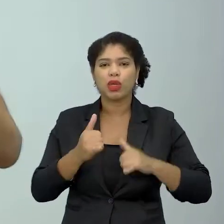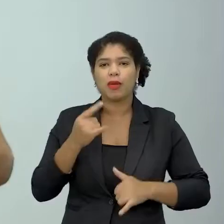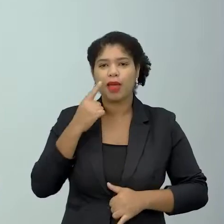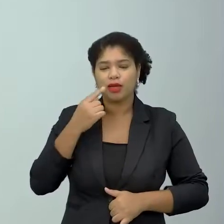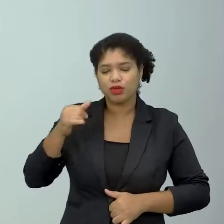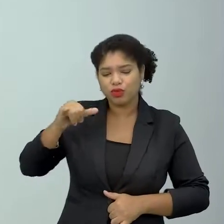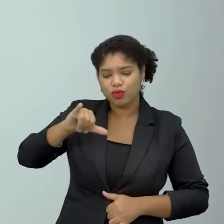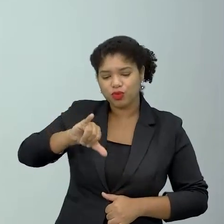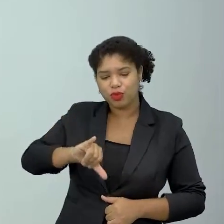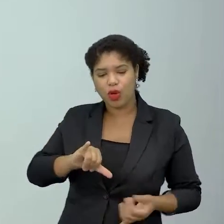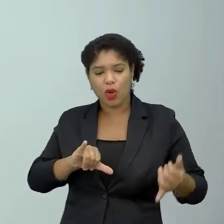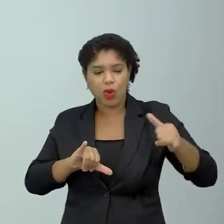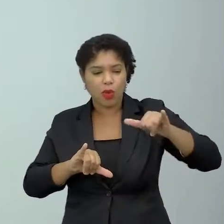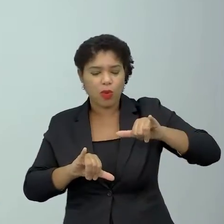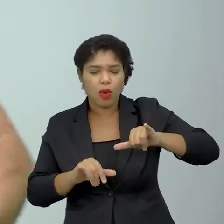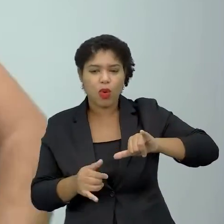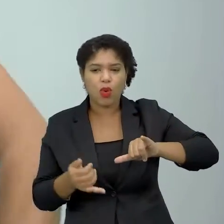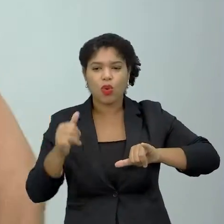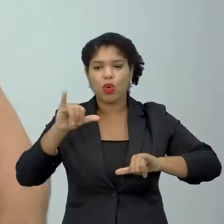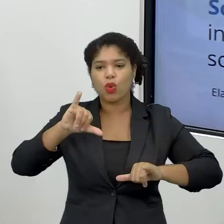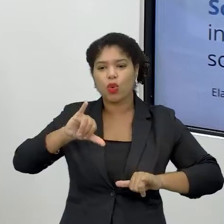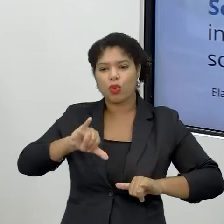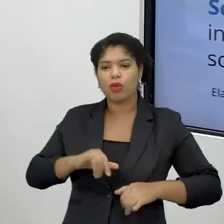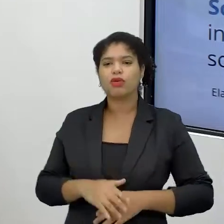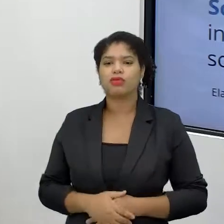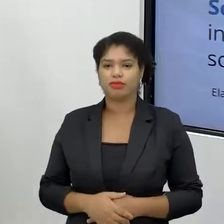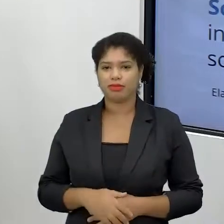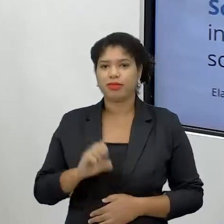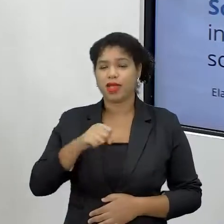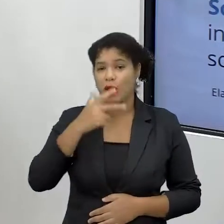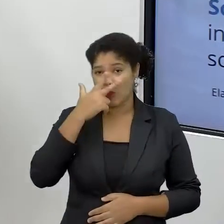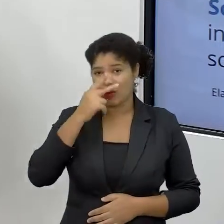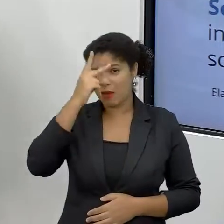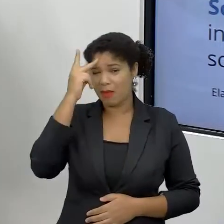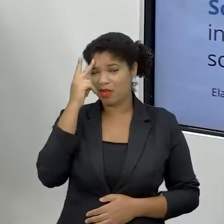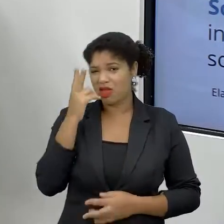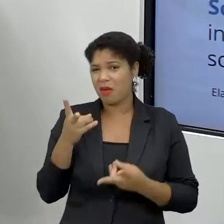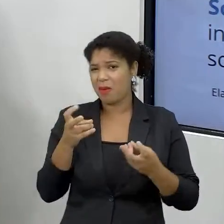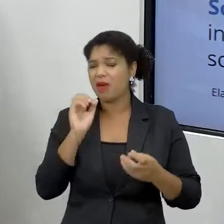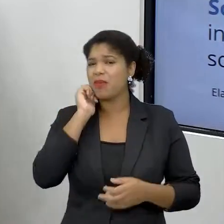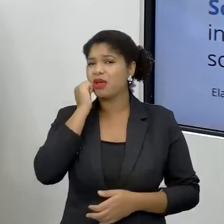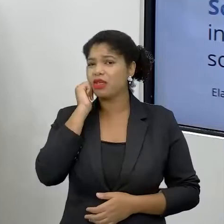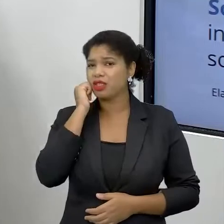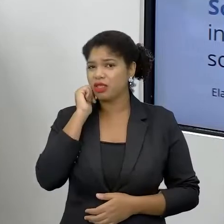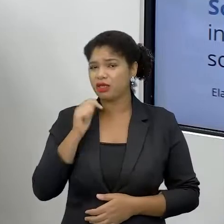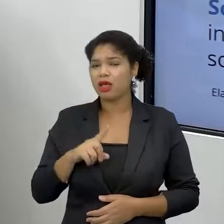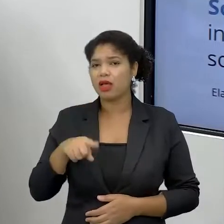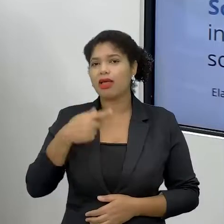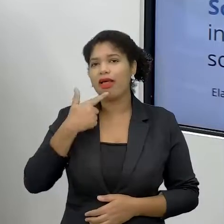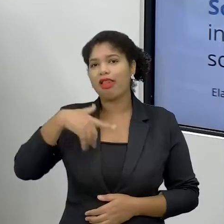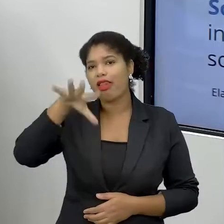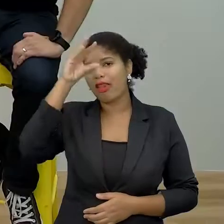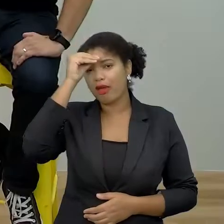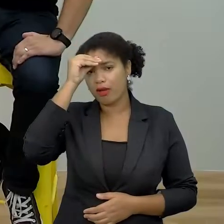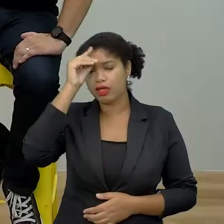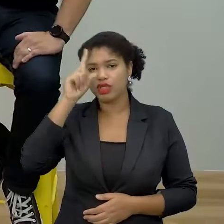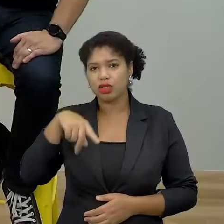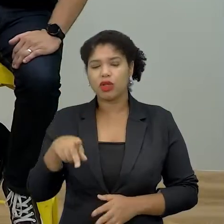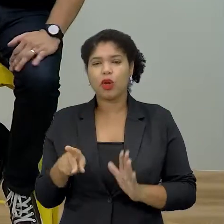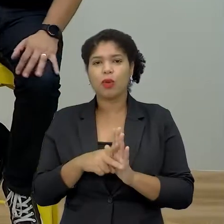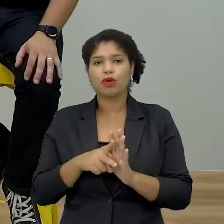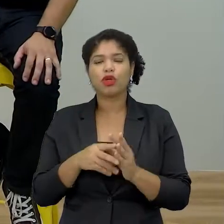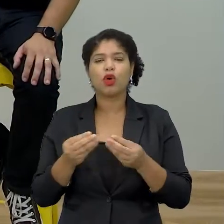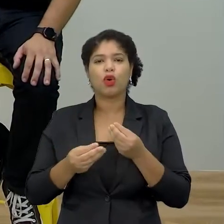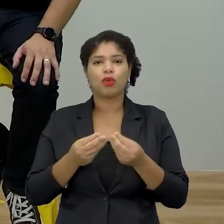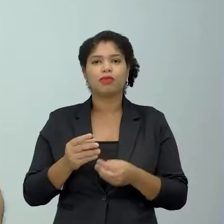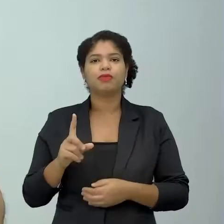outro líquido e faz as coisas explodirem, mas é bom isso. Você acha que as pessoas, elas encaram as ciências, tipo as linguagens como uma ciência? Então, e